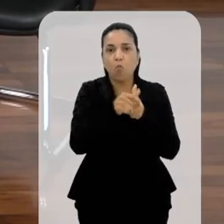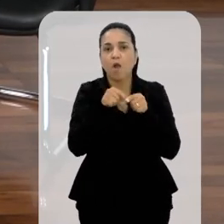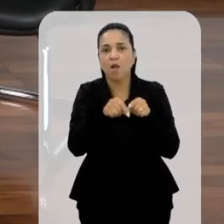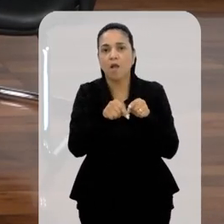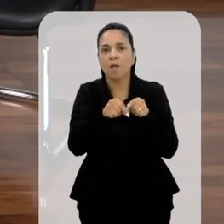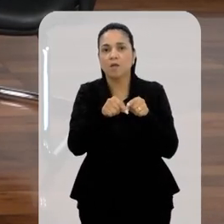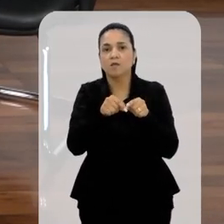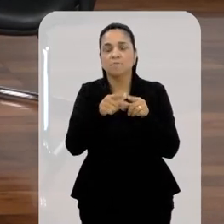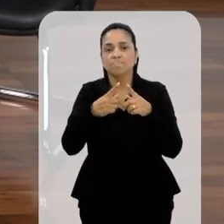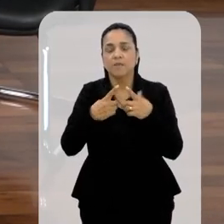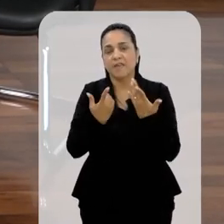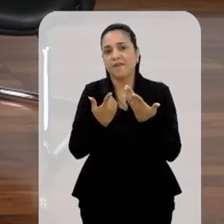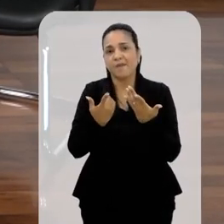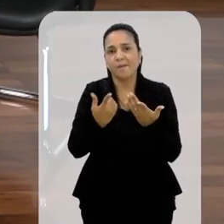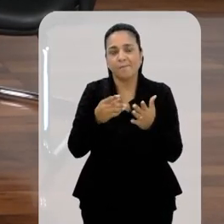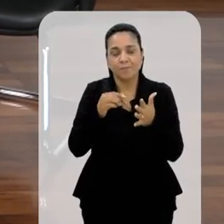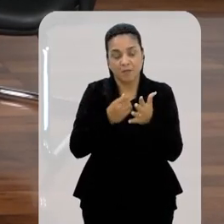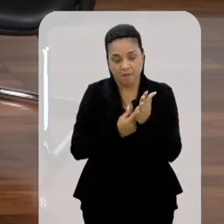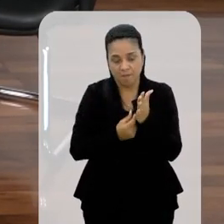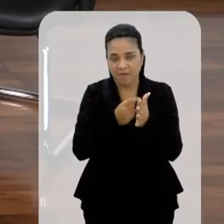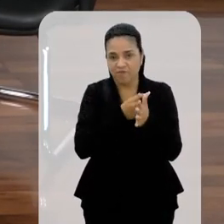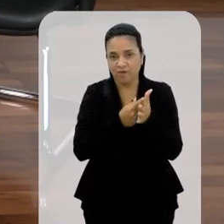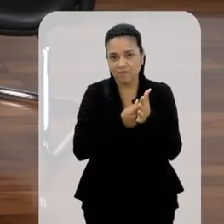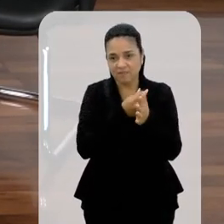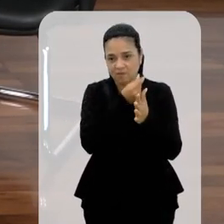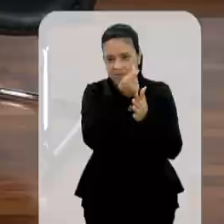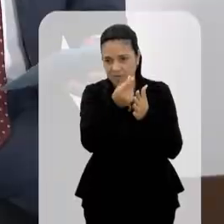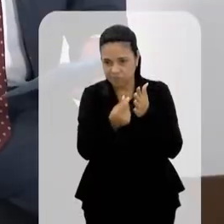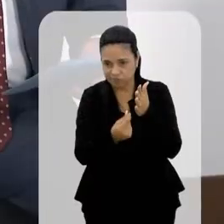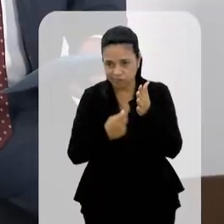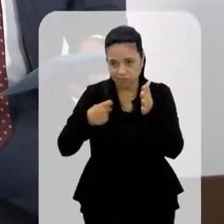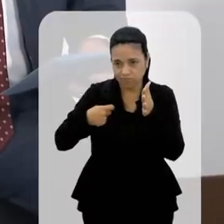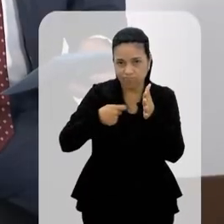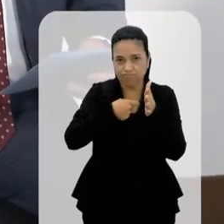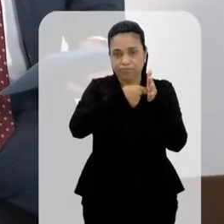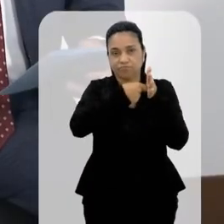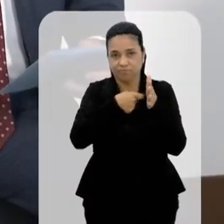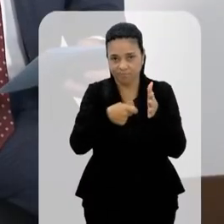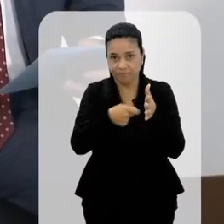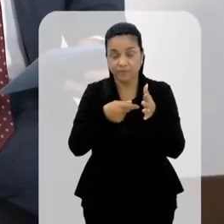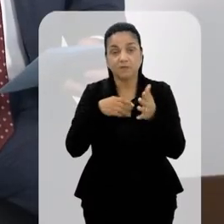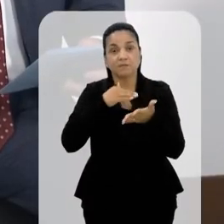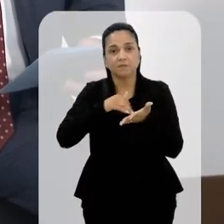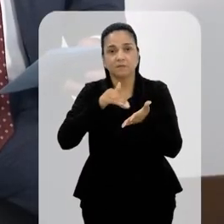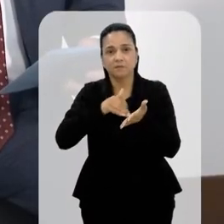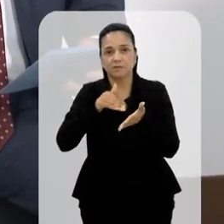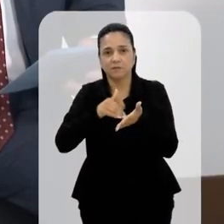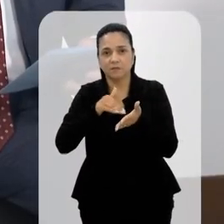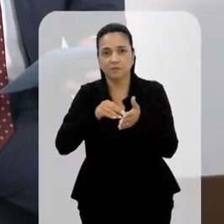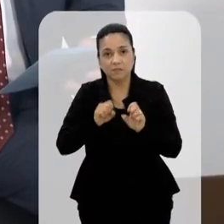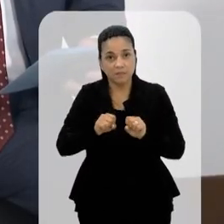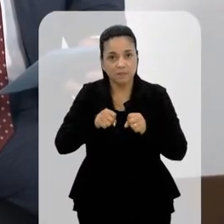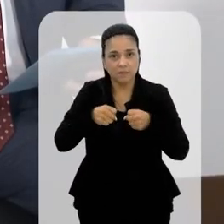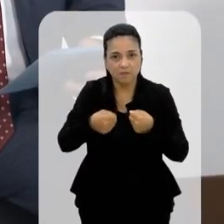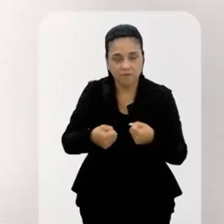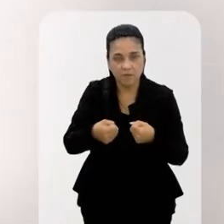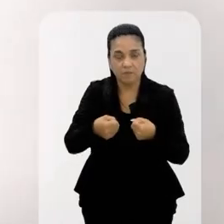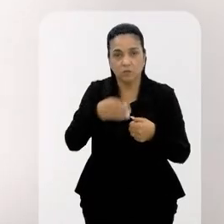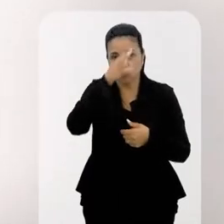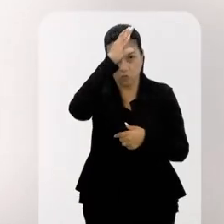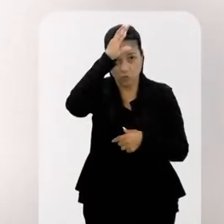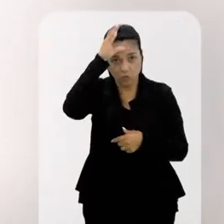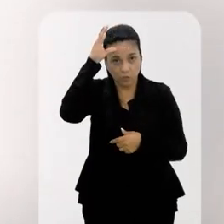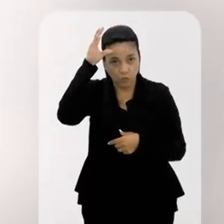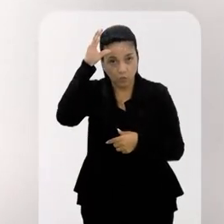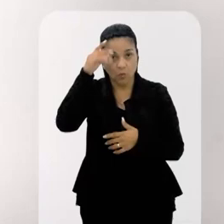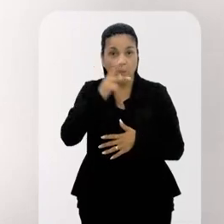uma violação de direitos? Sim. Hoje em dia, até na esfera federal, nós temos a Secretaria Nacional de Defesa do Consumidor.